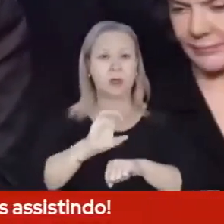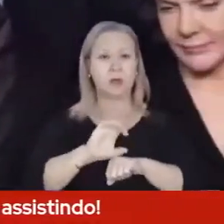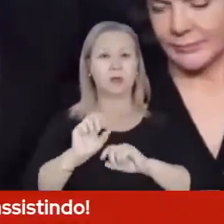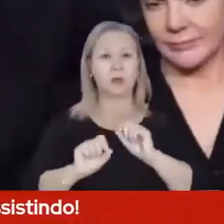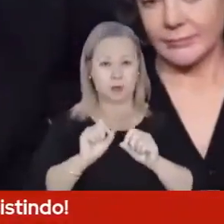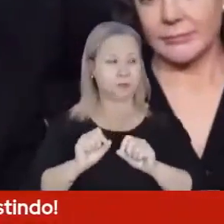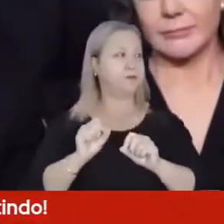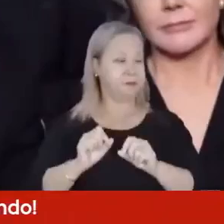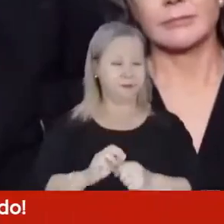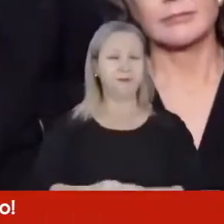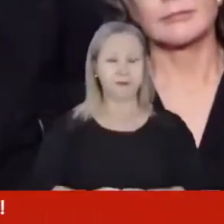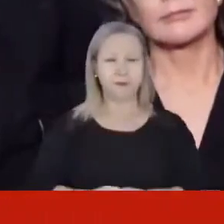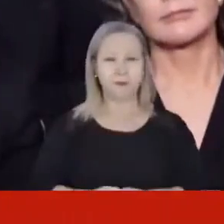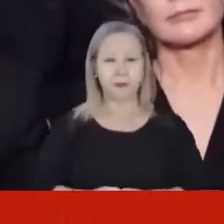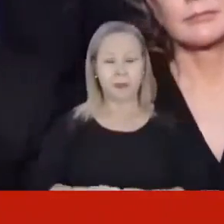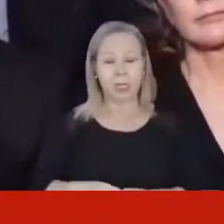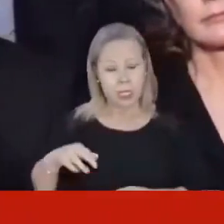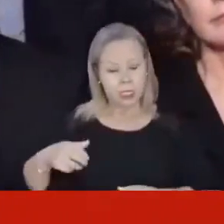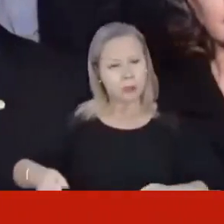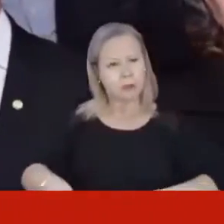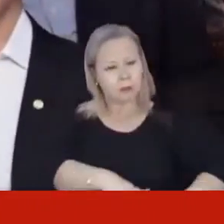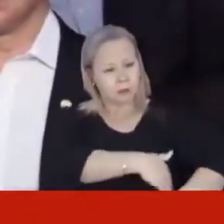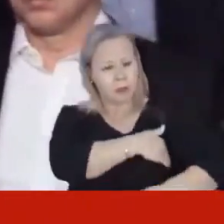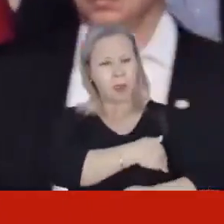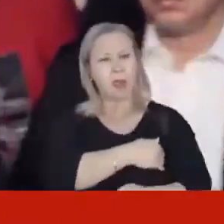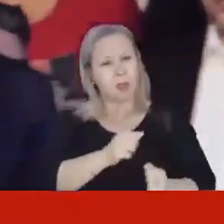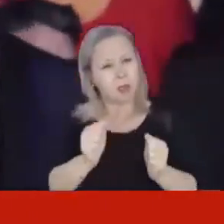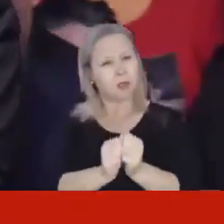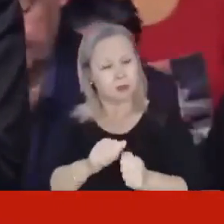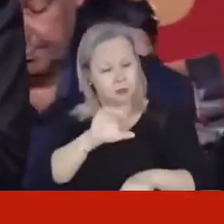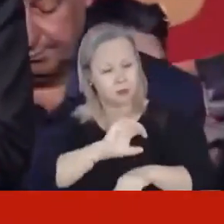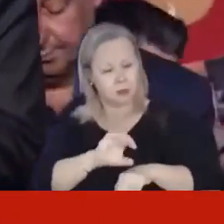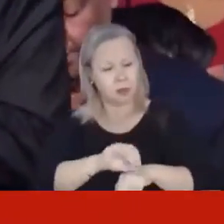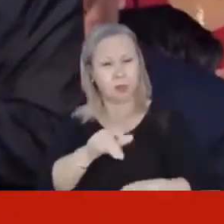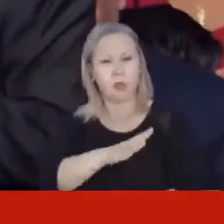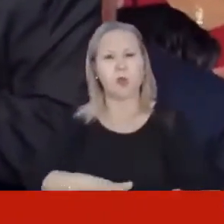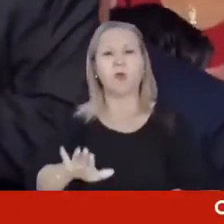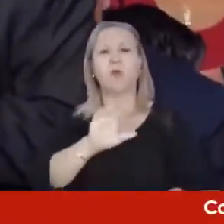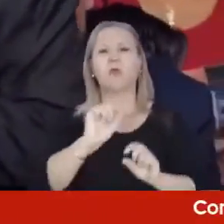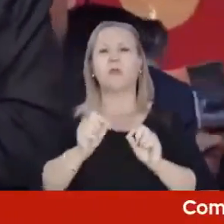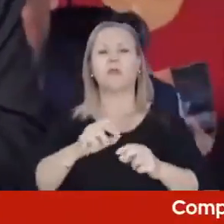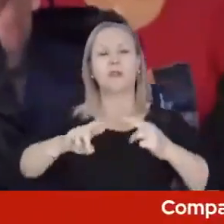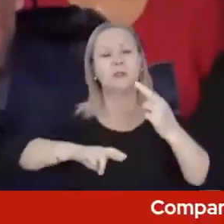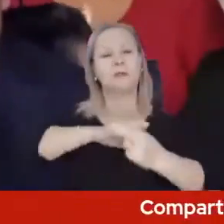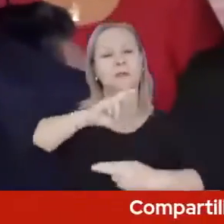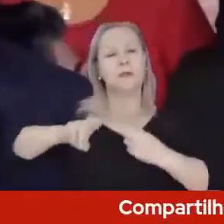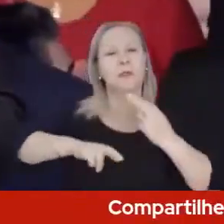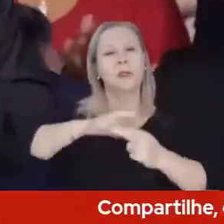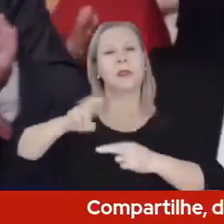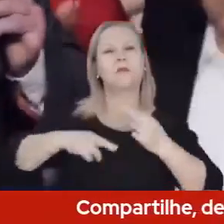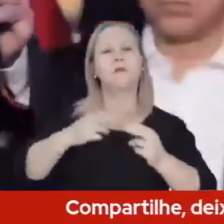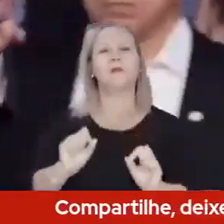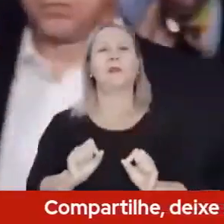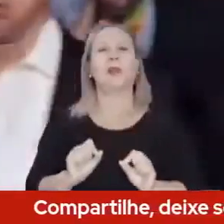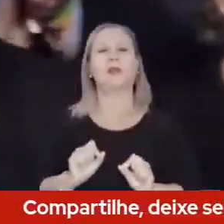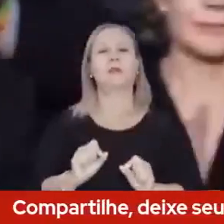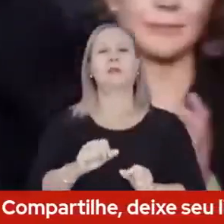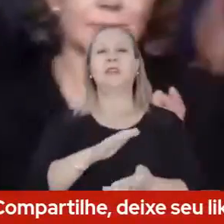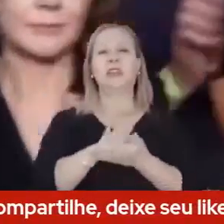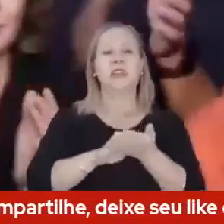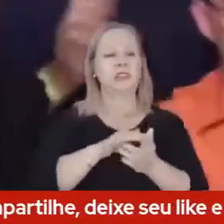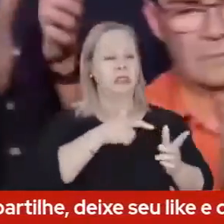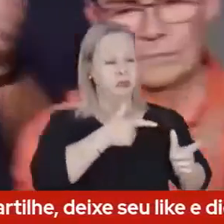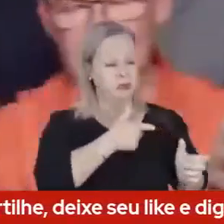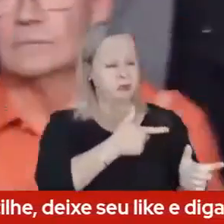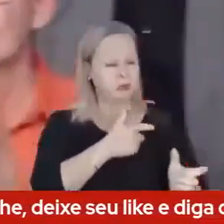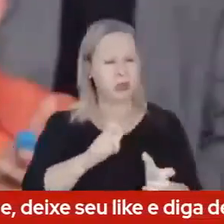e andasse com ela, todos nós seríamos revolucionários sem dar um único tiro, sem precisar falar de uma